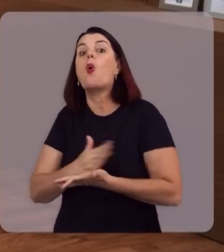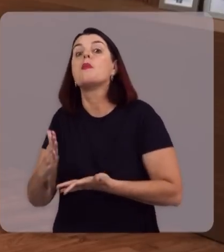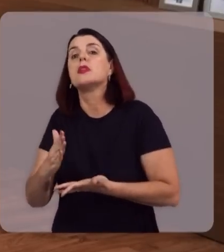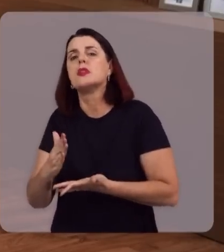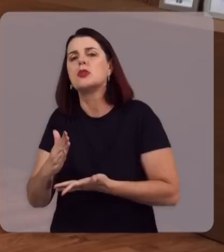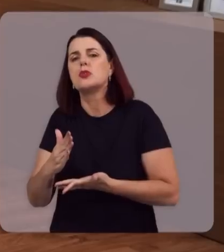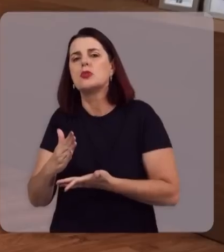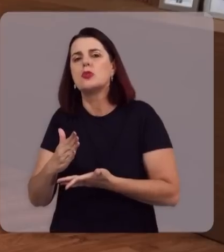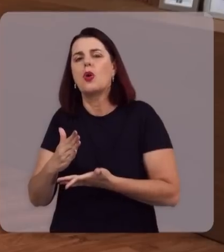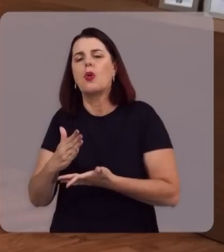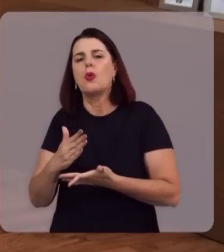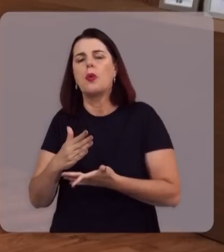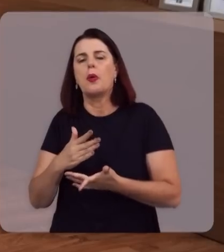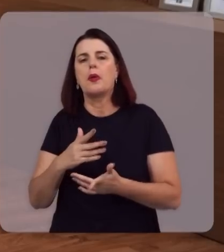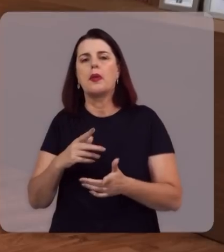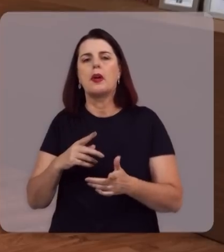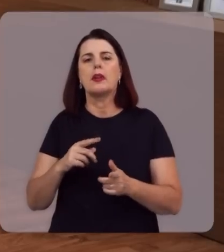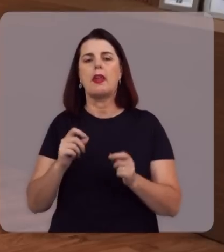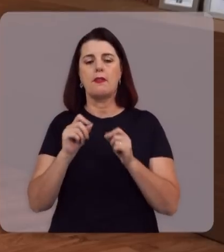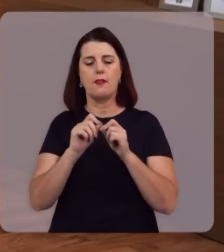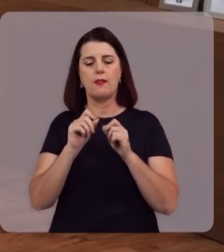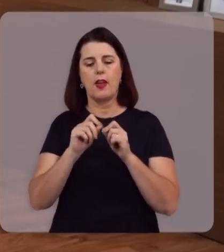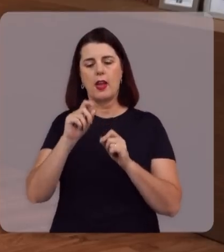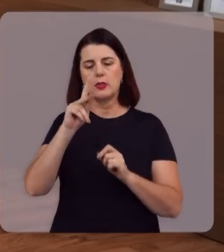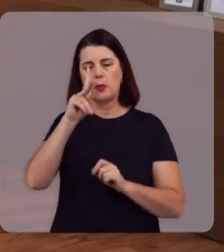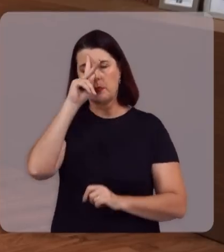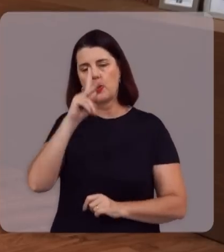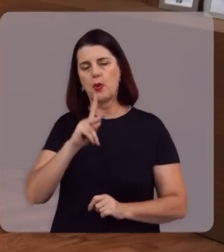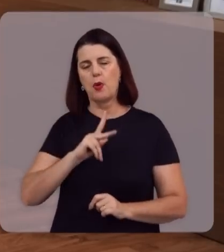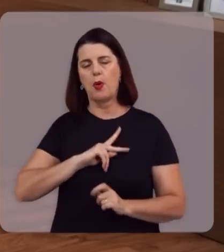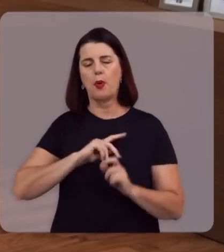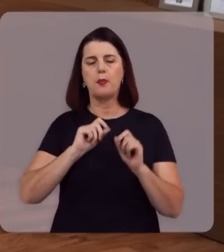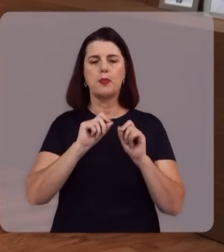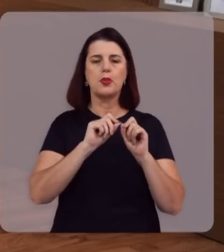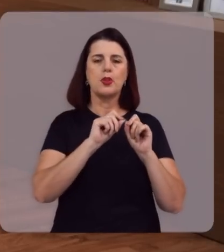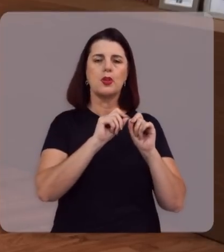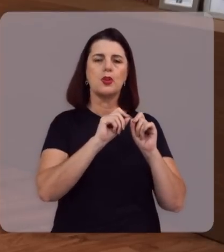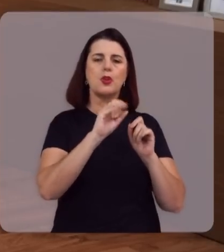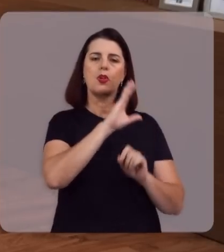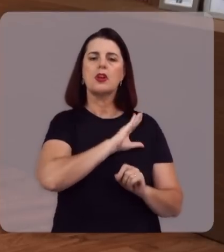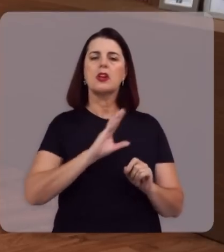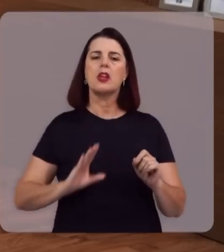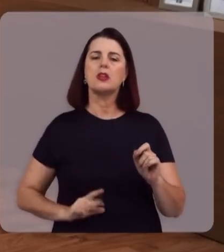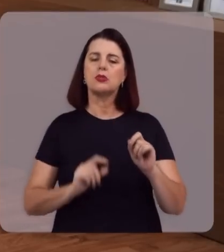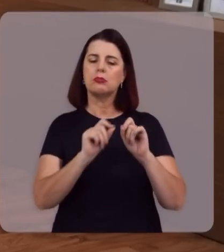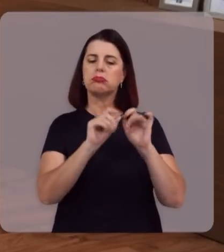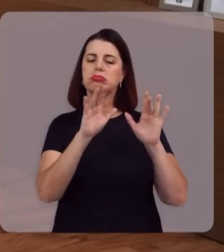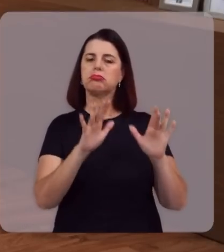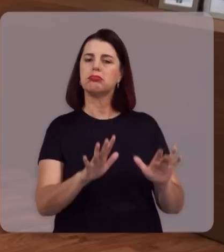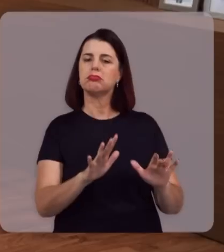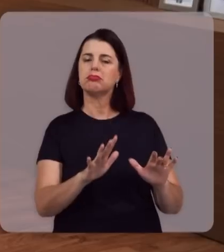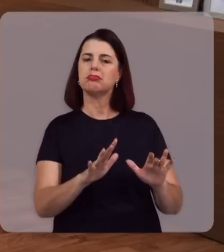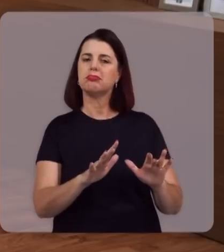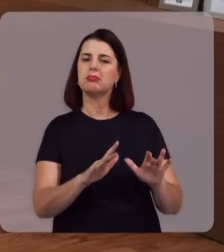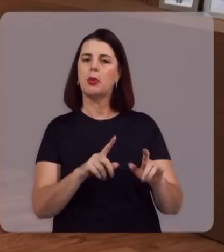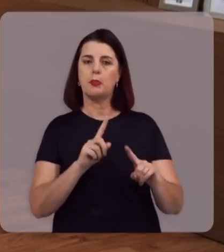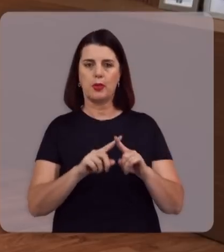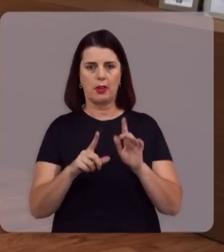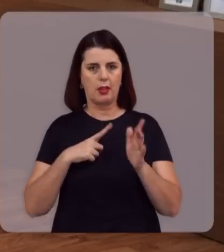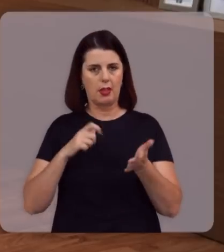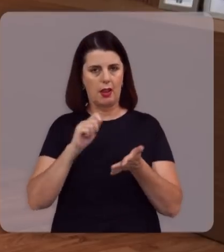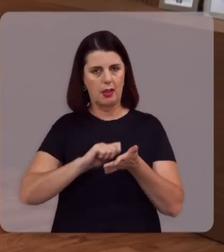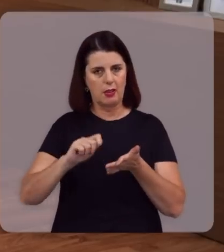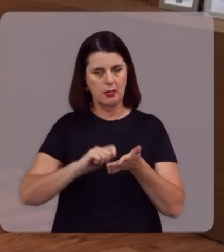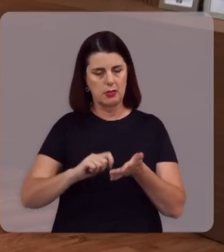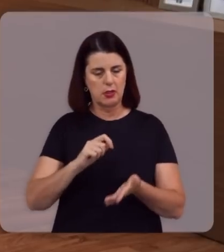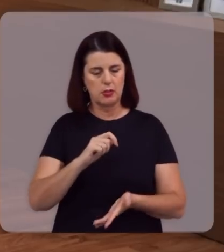da criação foi o próprio Cristo, Jesus, o Verbo, o Messias. Porque está escrito em